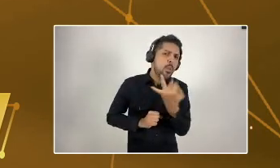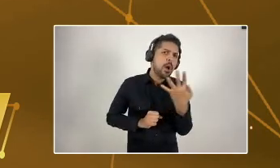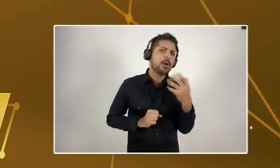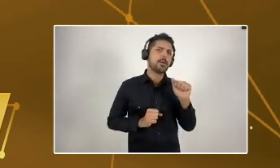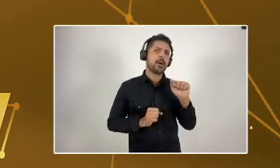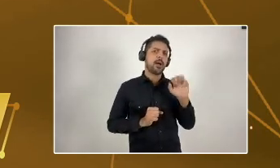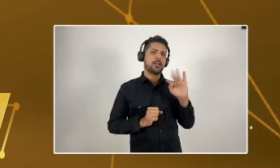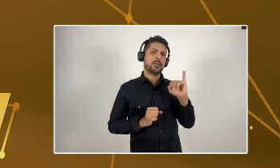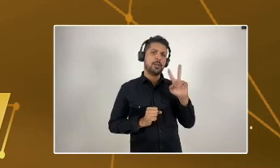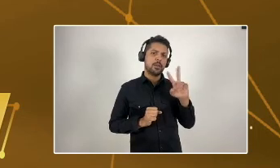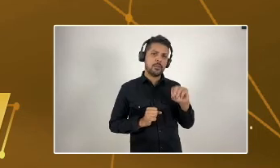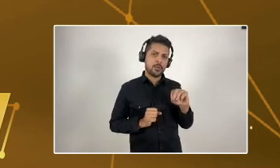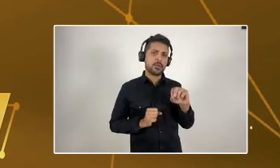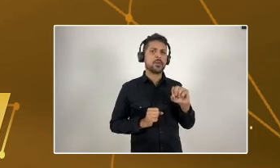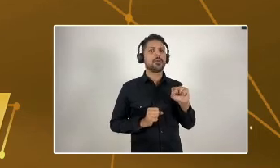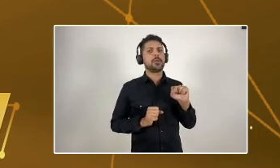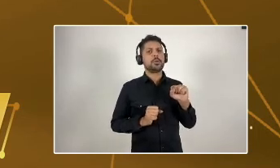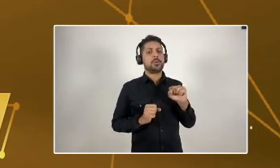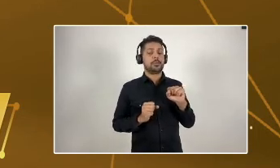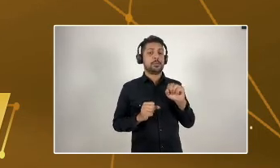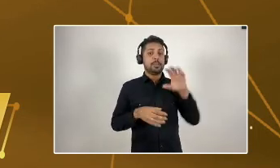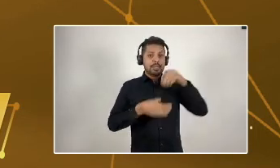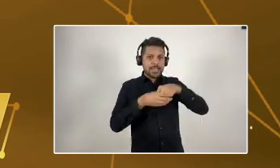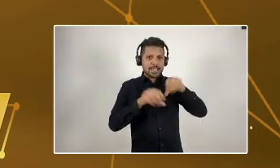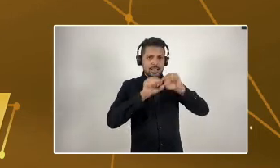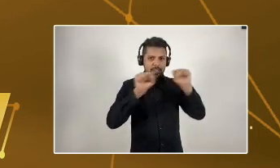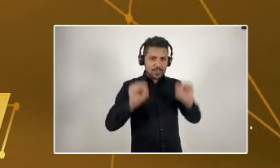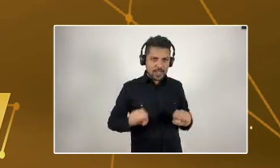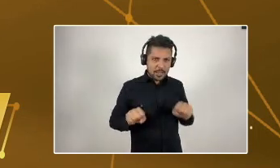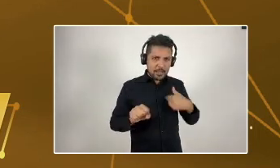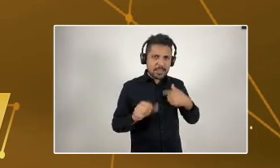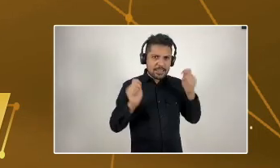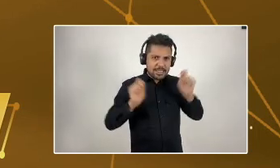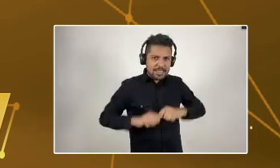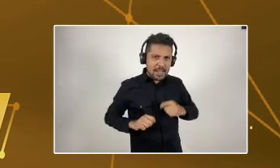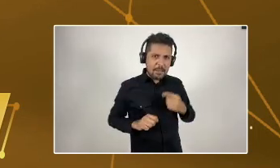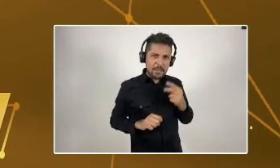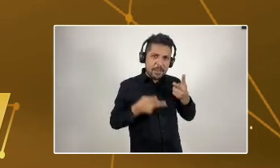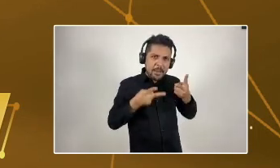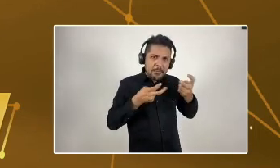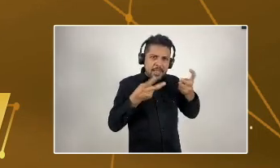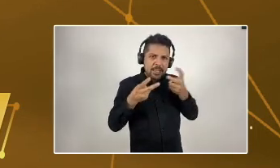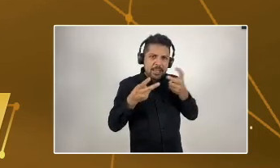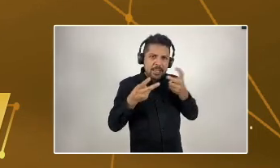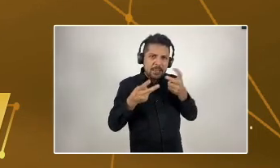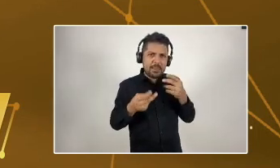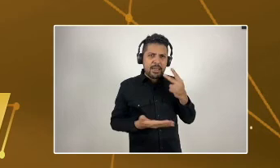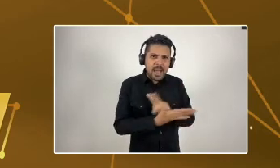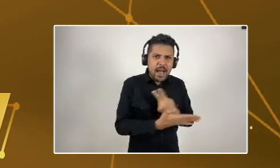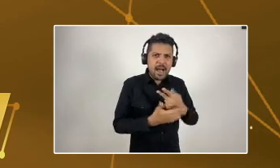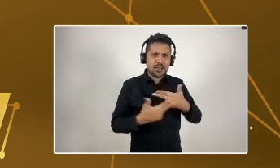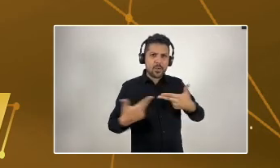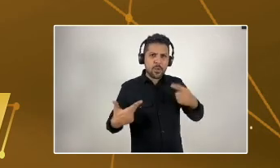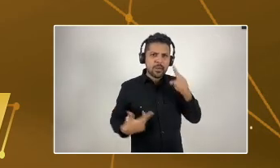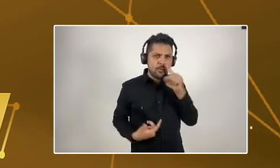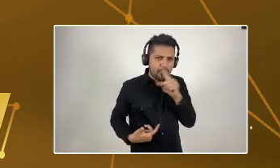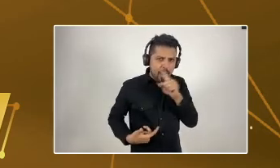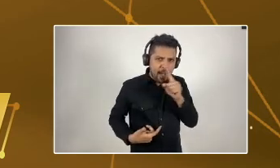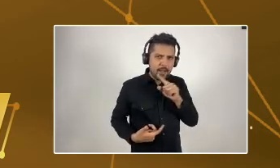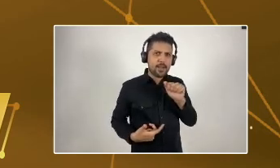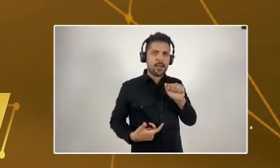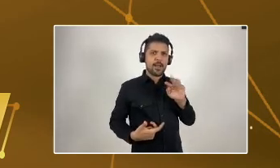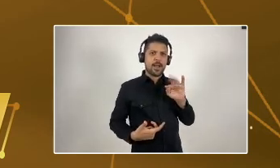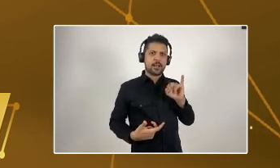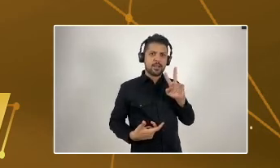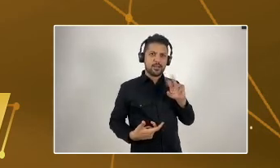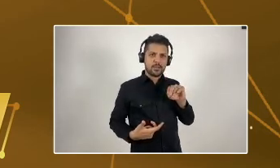de erro? Alexandre, na verdade, a ferramenta que a gente tem hoje, que eu não tive tempo de... são muitas ferramentas,